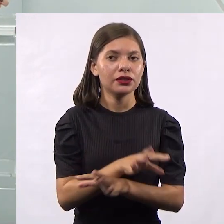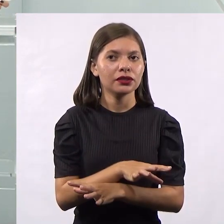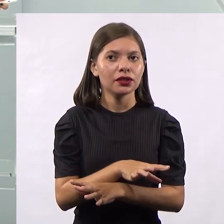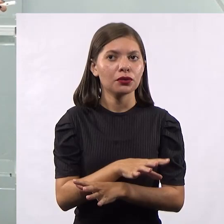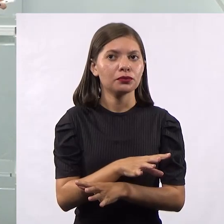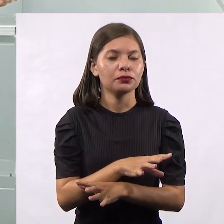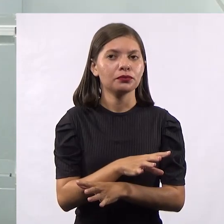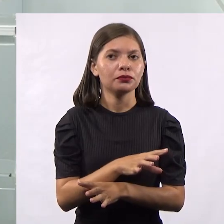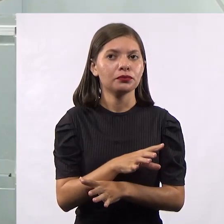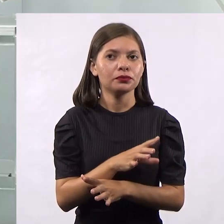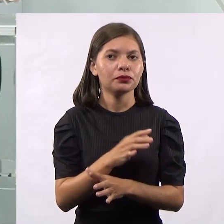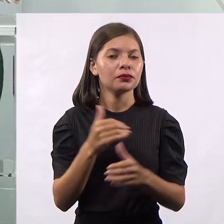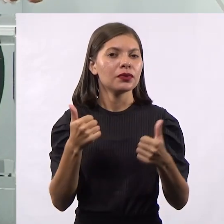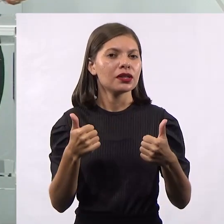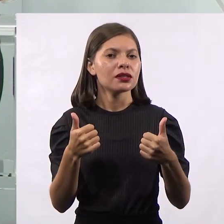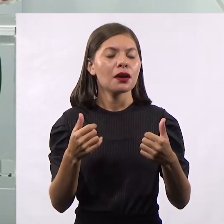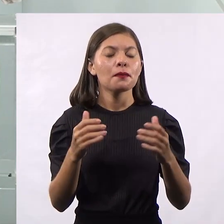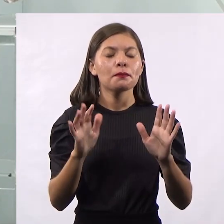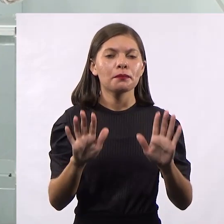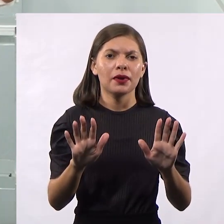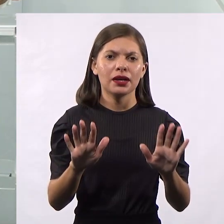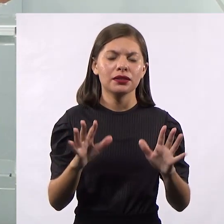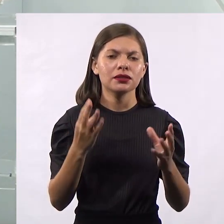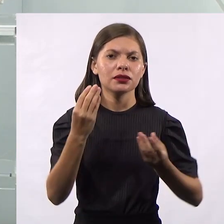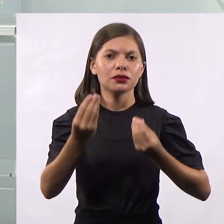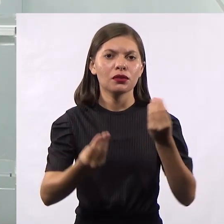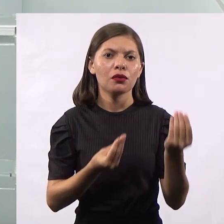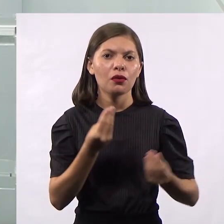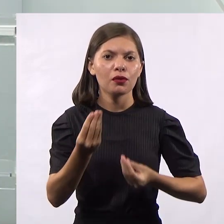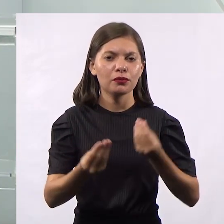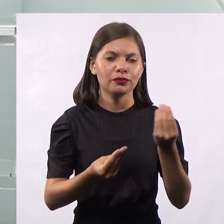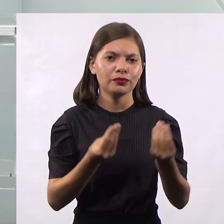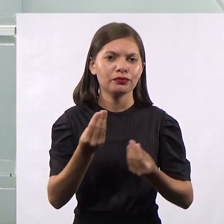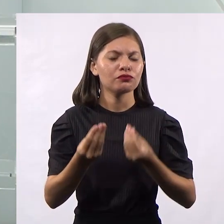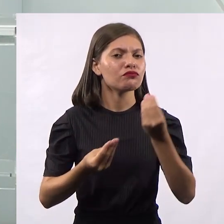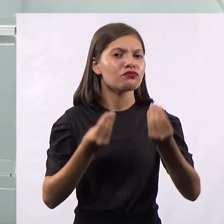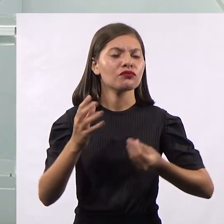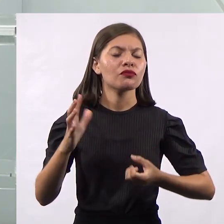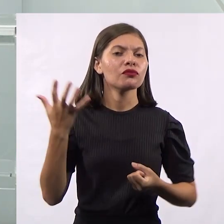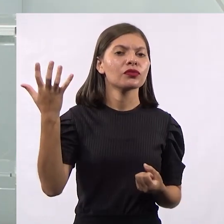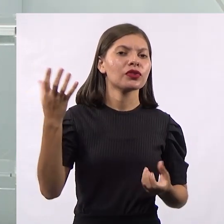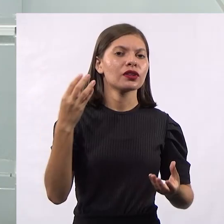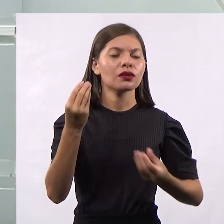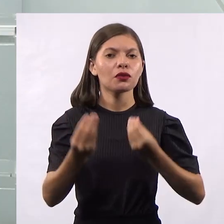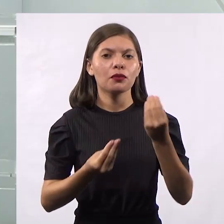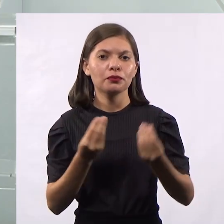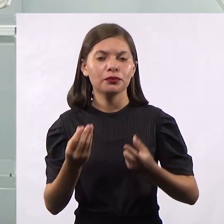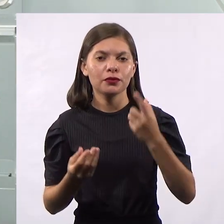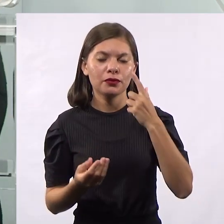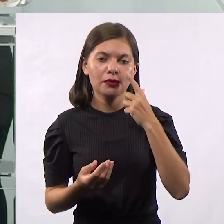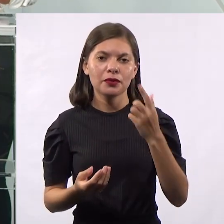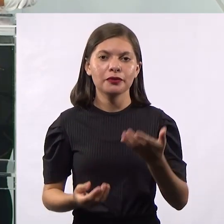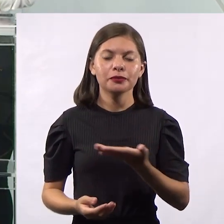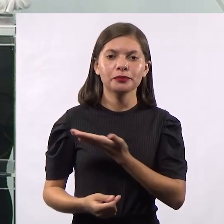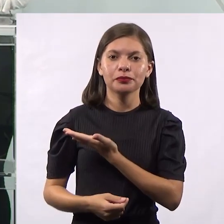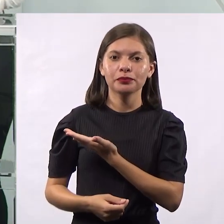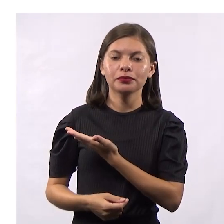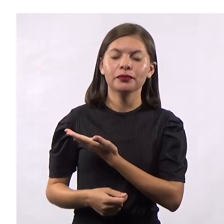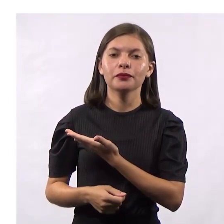Beleza? Mas tá, como que é, então, essa extinção do contrato? Como que ela acontece de fato? Vamos lá